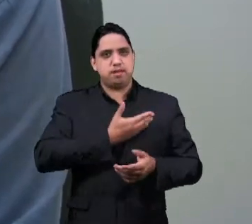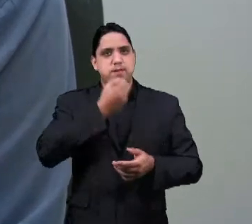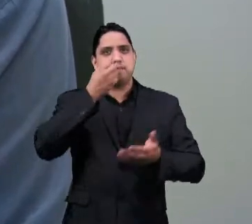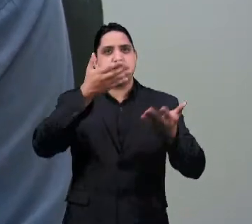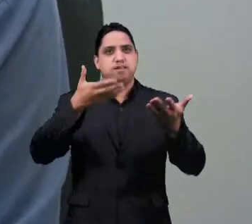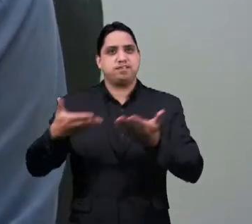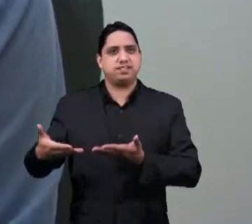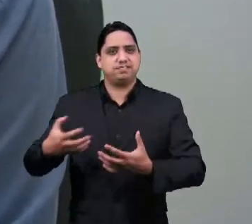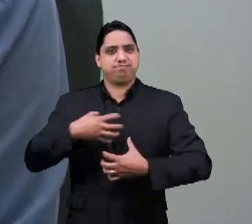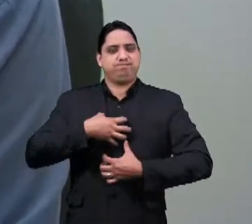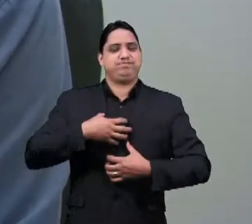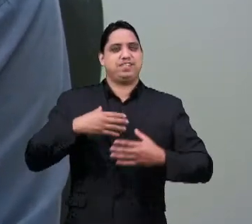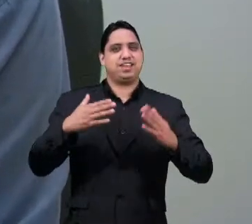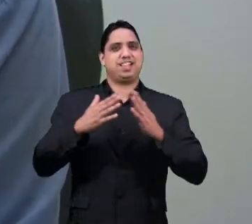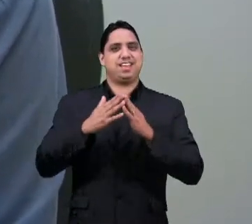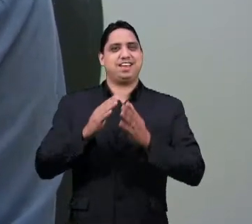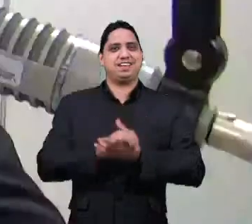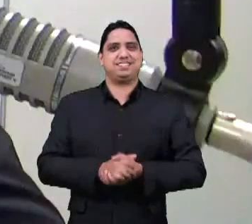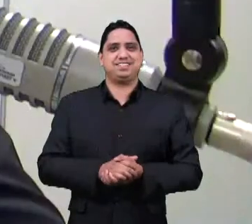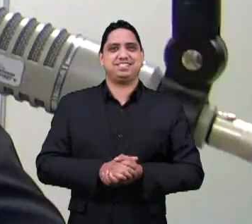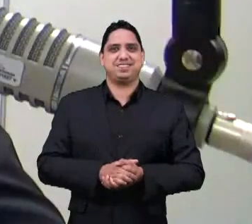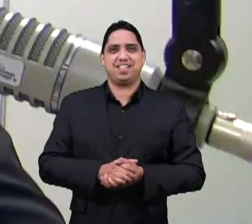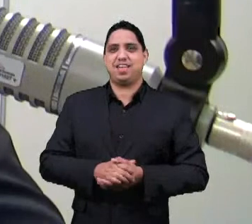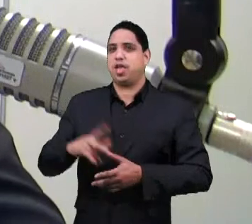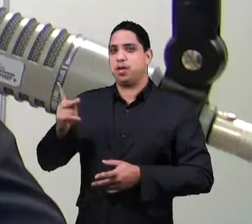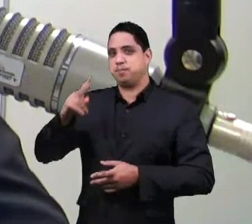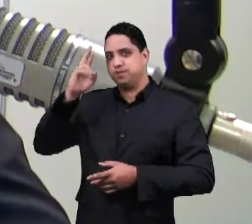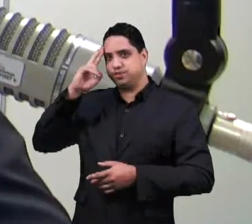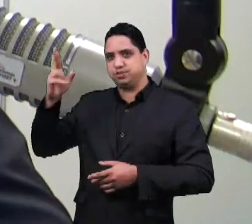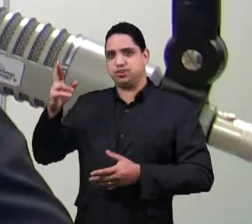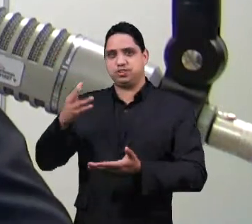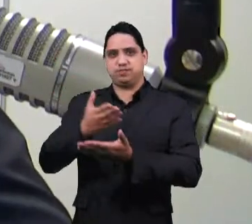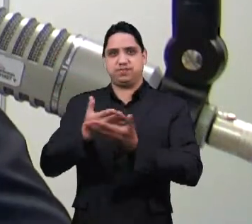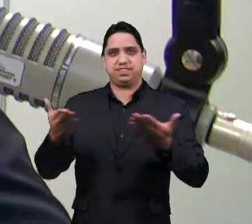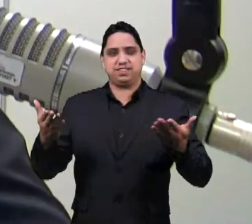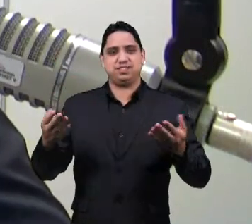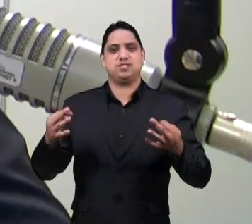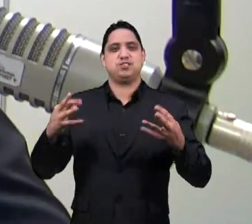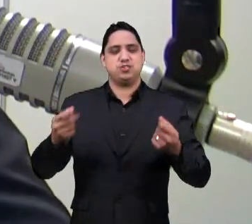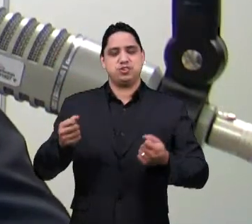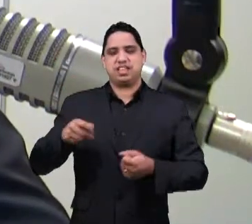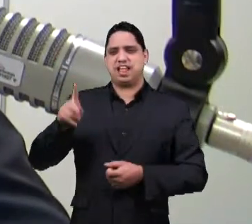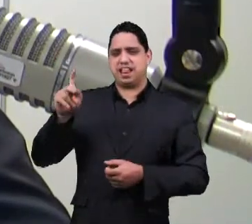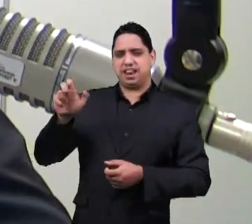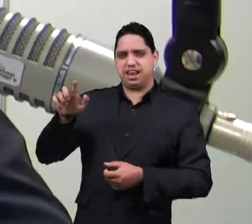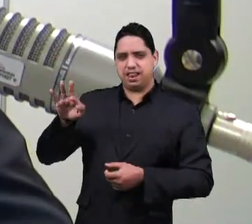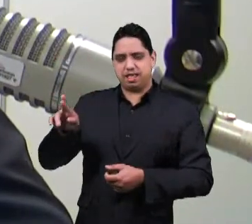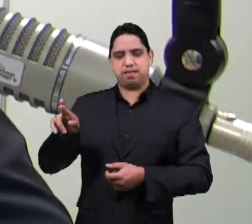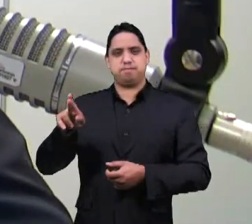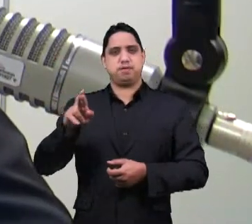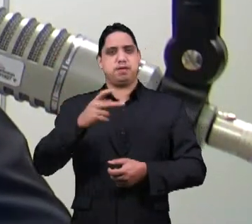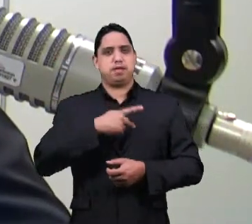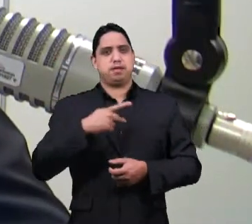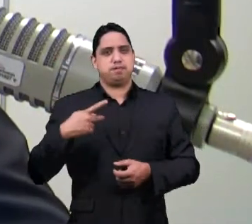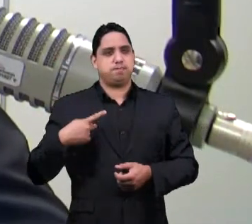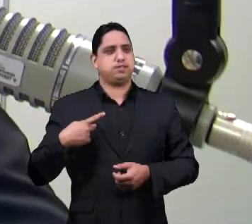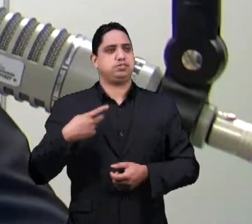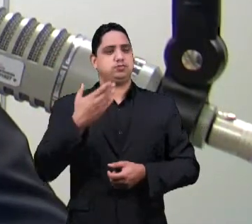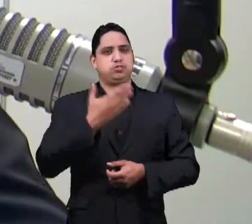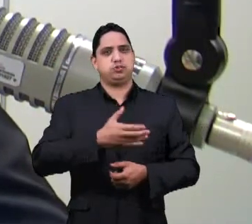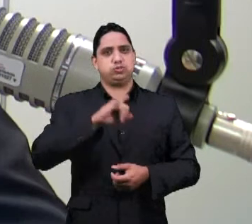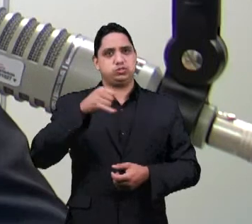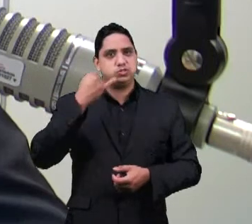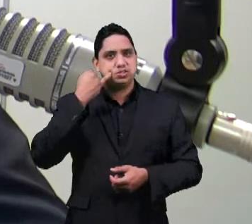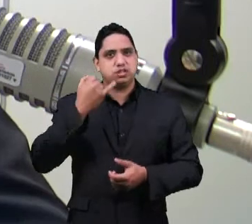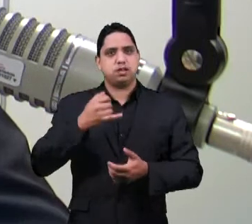e sinta-se em casa, viu, Elias? A paz do Senhor, querido. Paz do Senhor, Kleber, paz do Senhor, pastor Josias, paz do Senhor, pastor Luiz Carlos Monserrat, aos